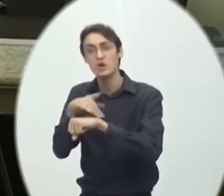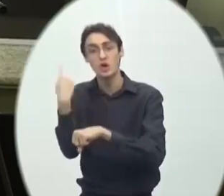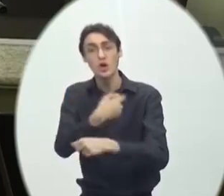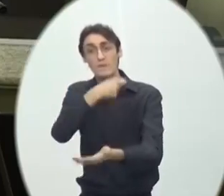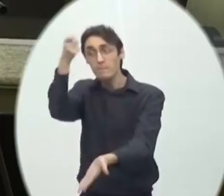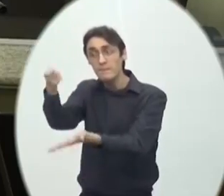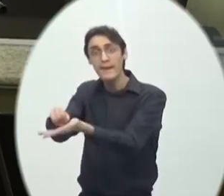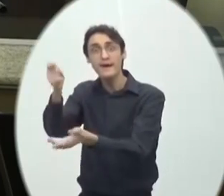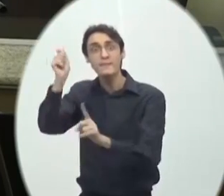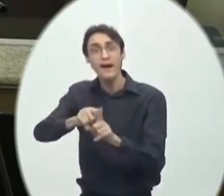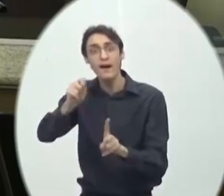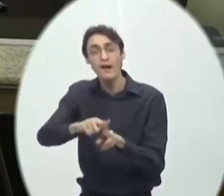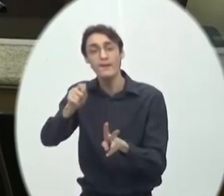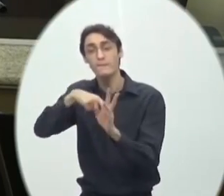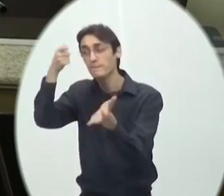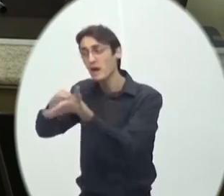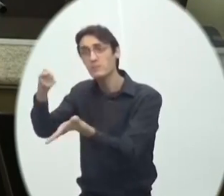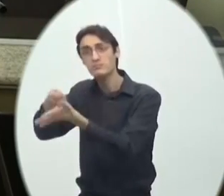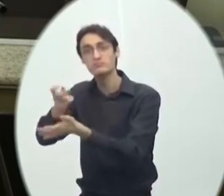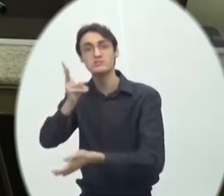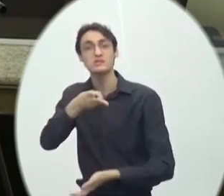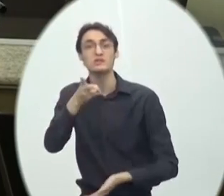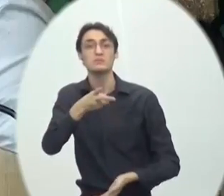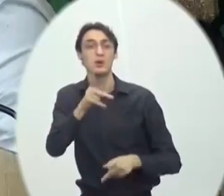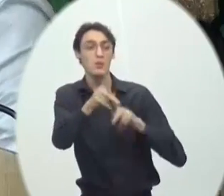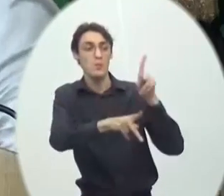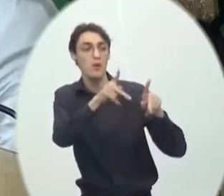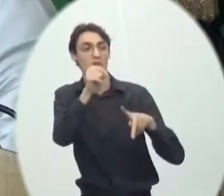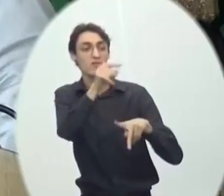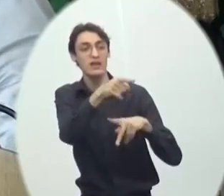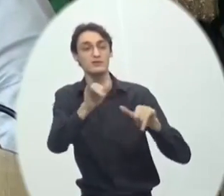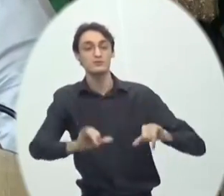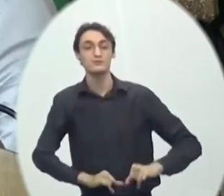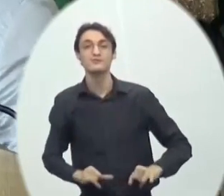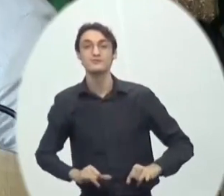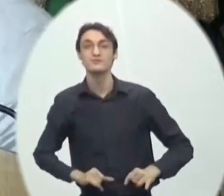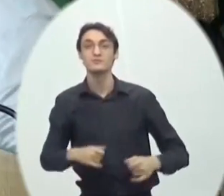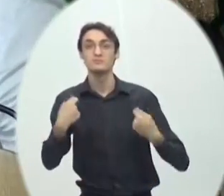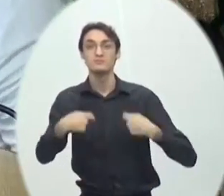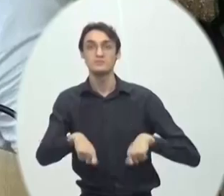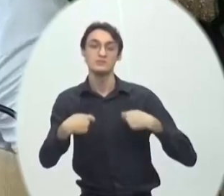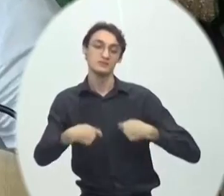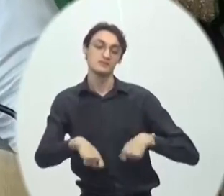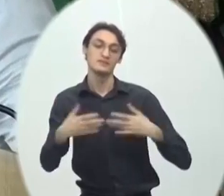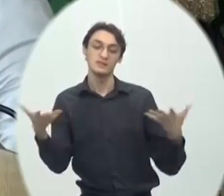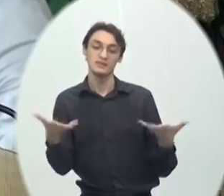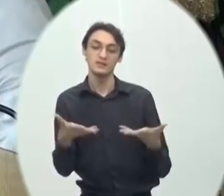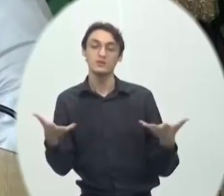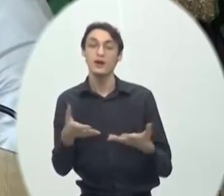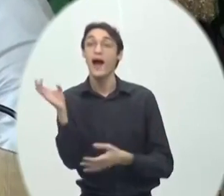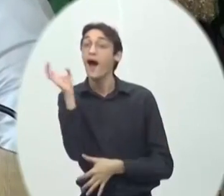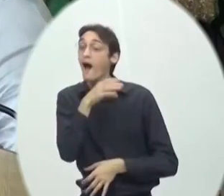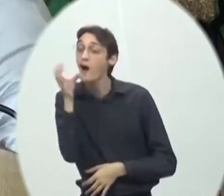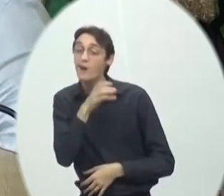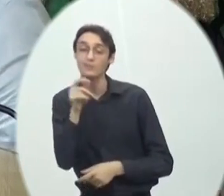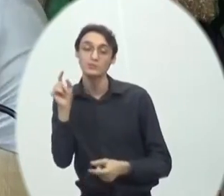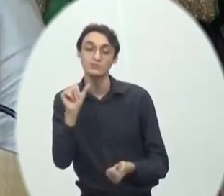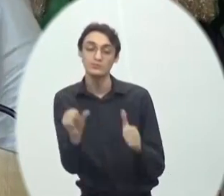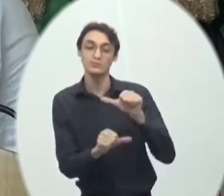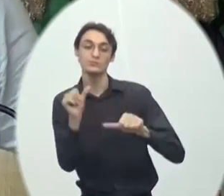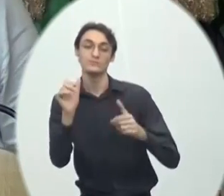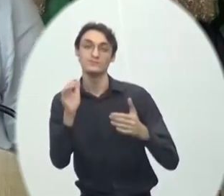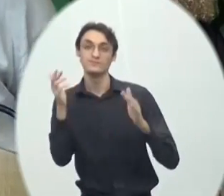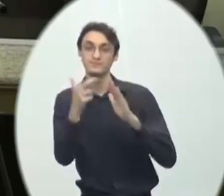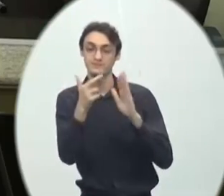do povo, do povo. E o povo que está lá na ponta está sofrendo. Precisamos rever essa situação. Vou ficar aguardando